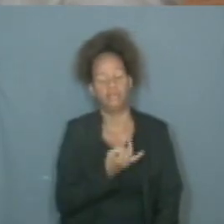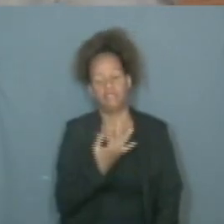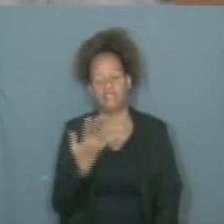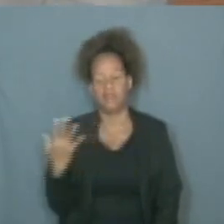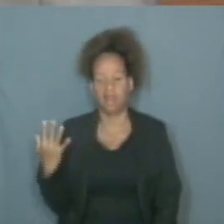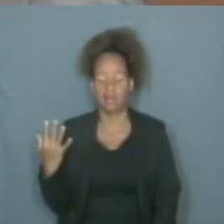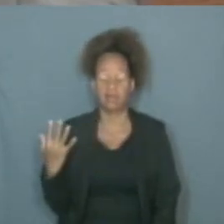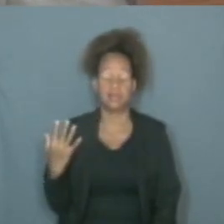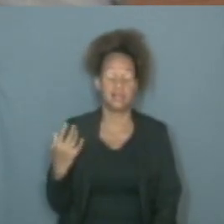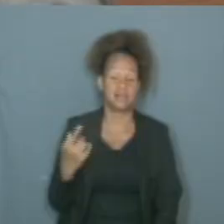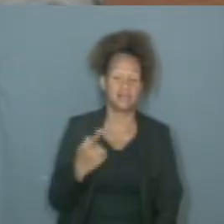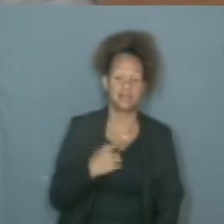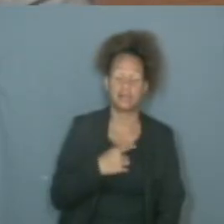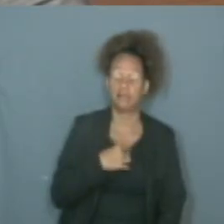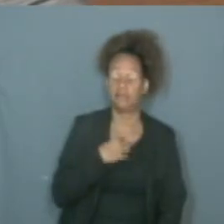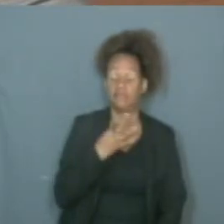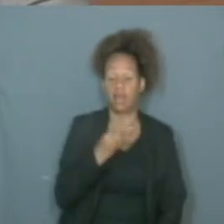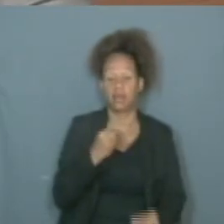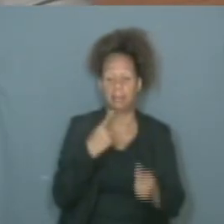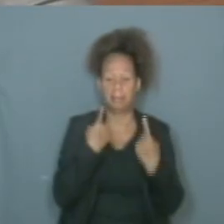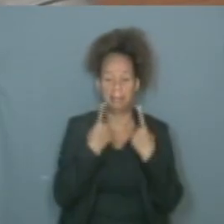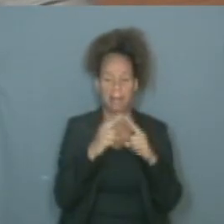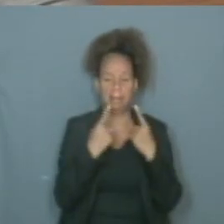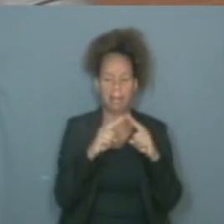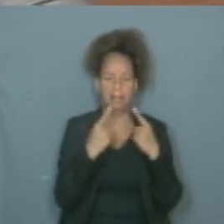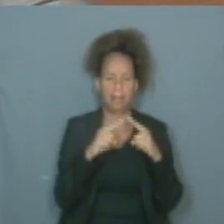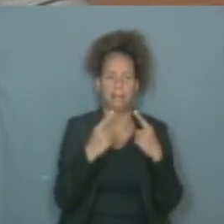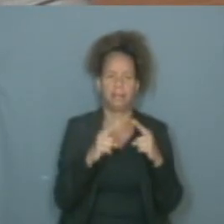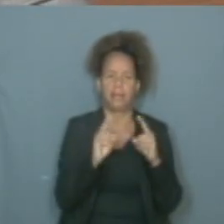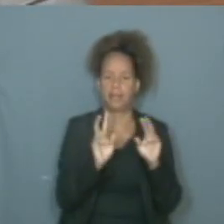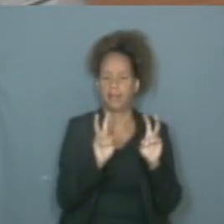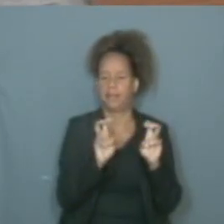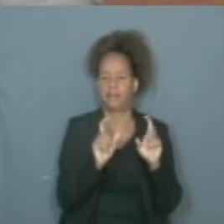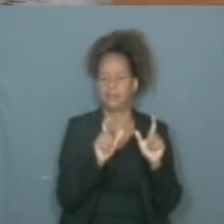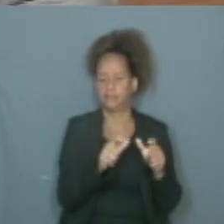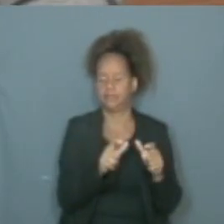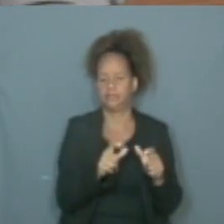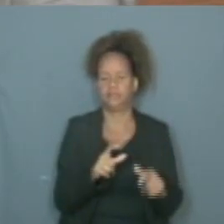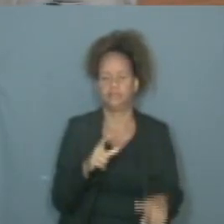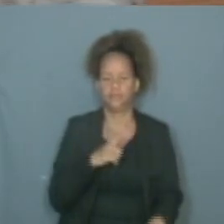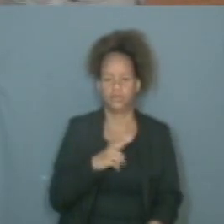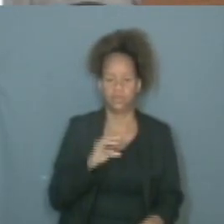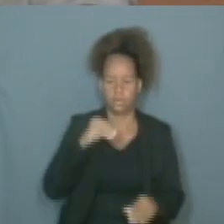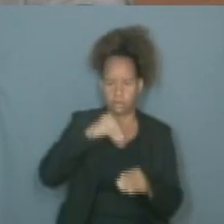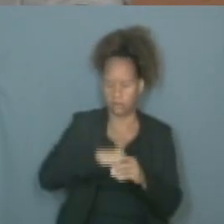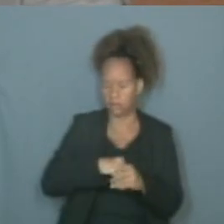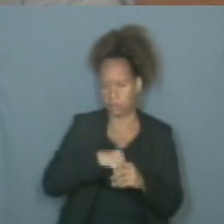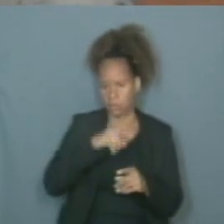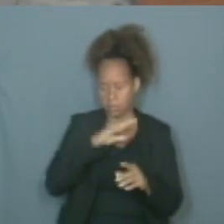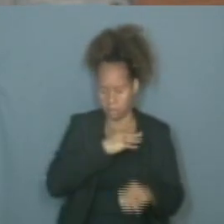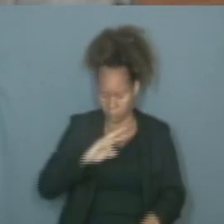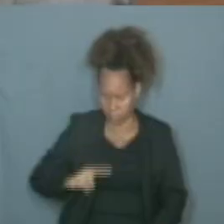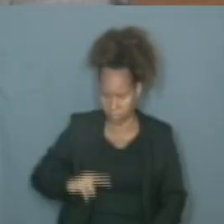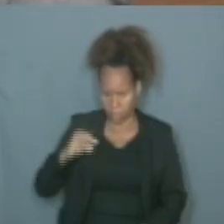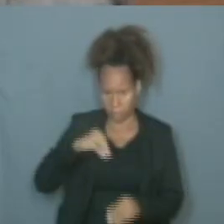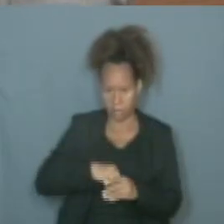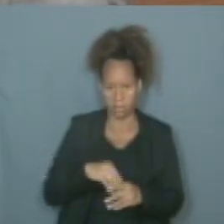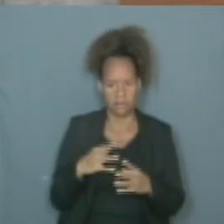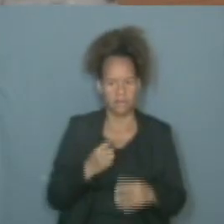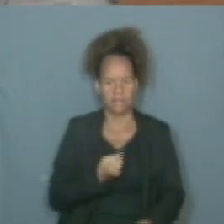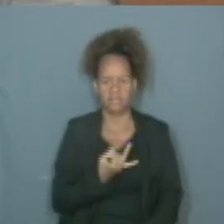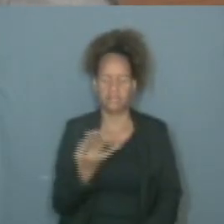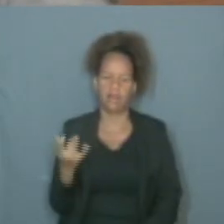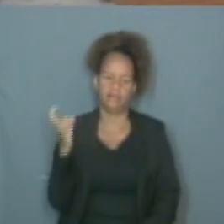ou centenas de reclamações com relação a isso. A gente tem no gabinete dezenas, tá?